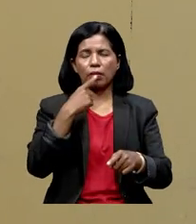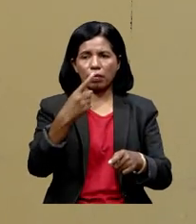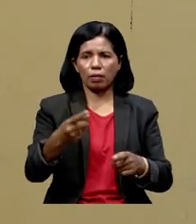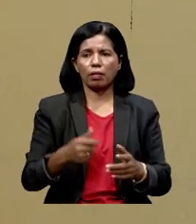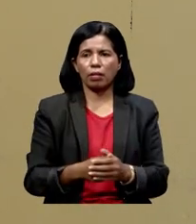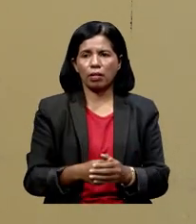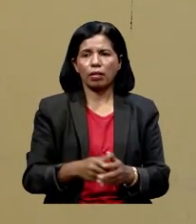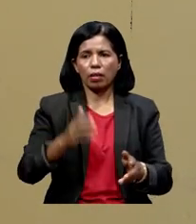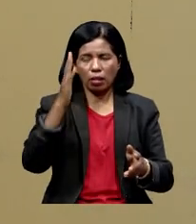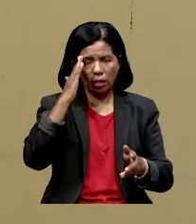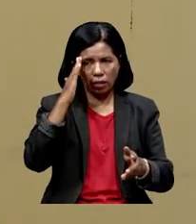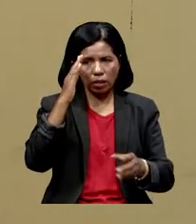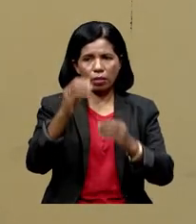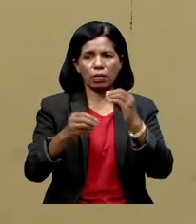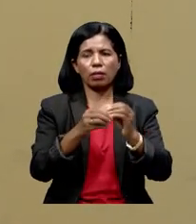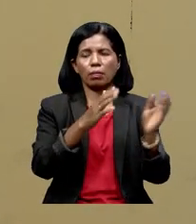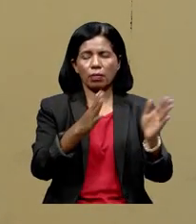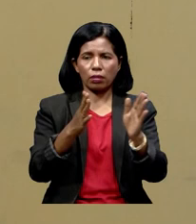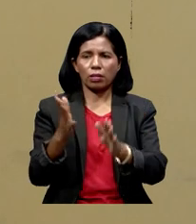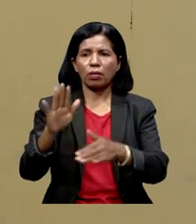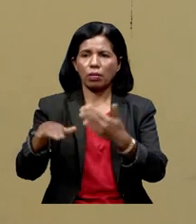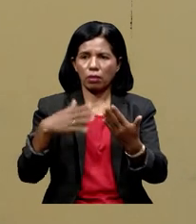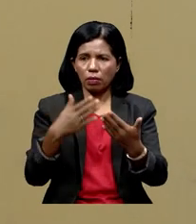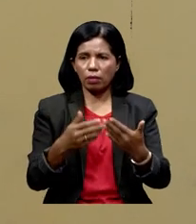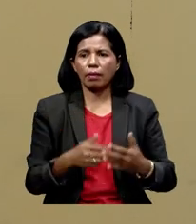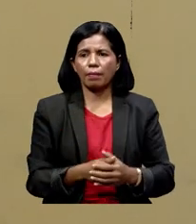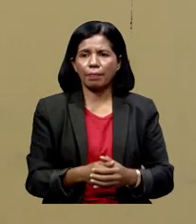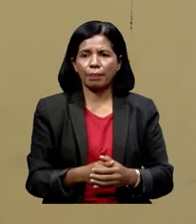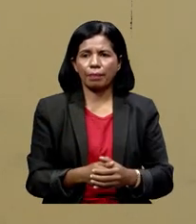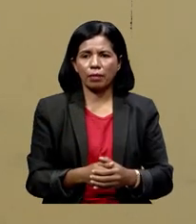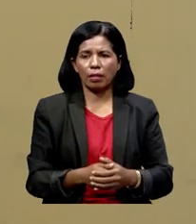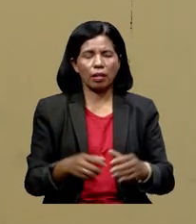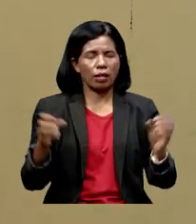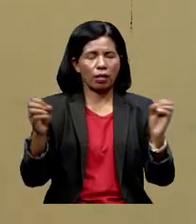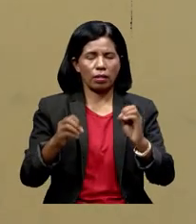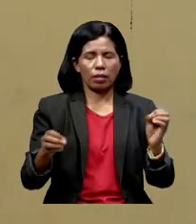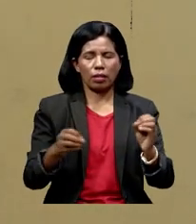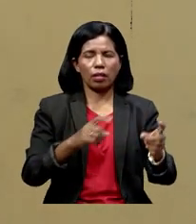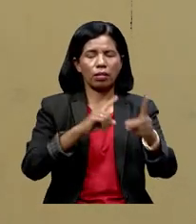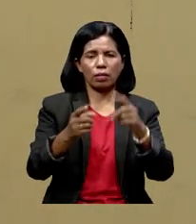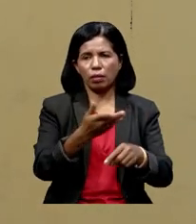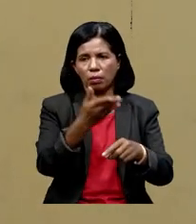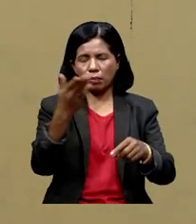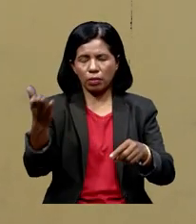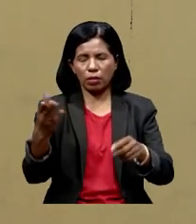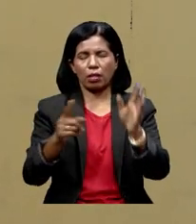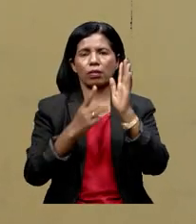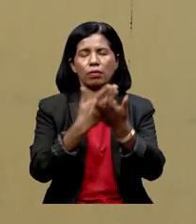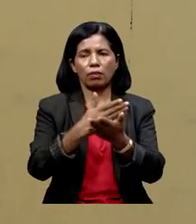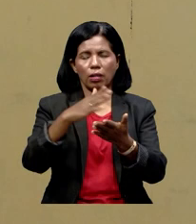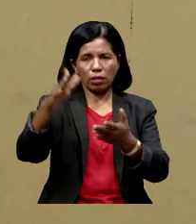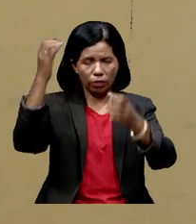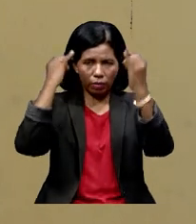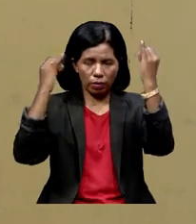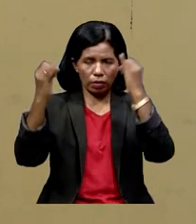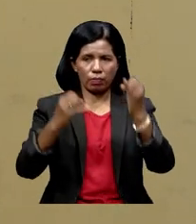não reconhece o meu processo se a. Daí a razão, para a pode ser a tu divulga, a